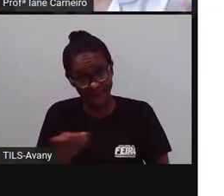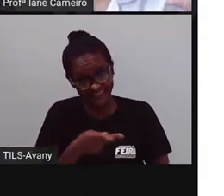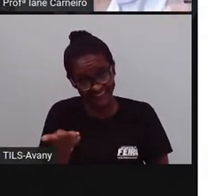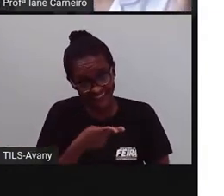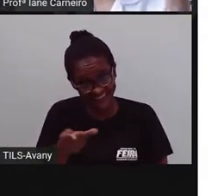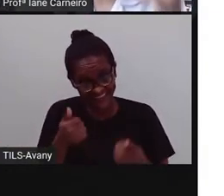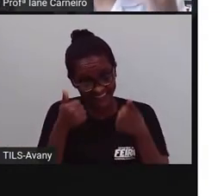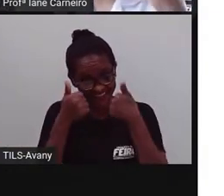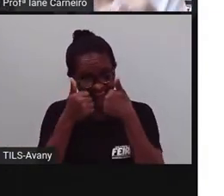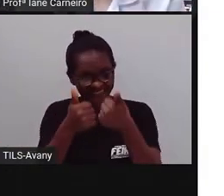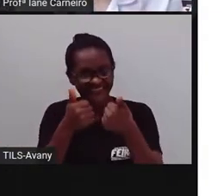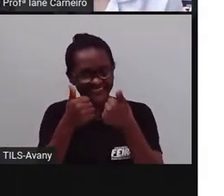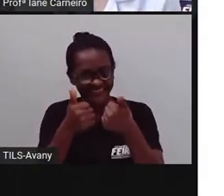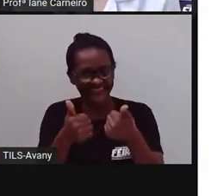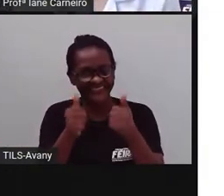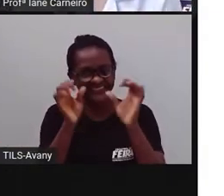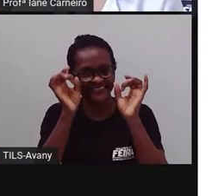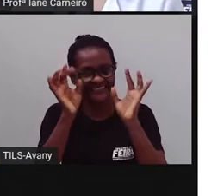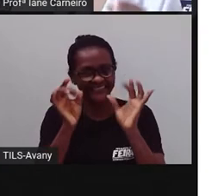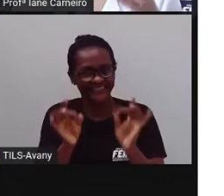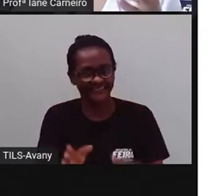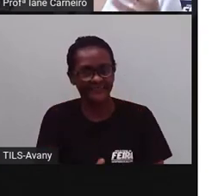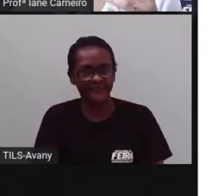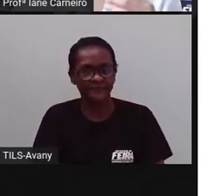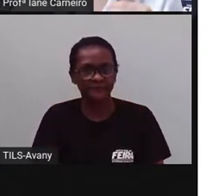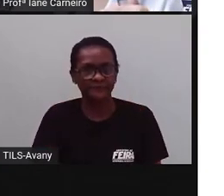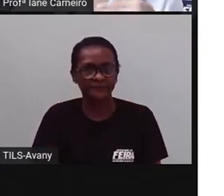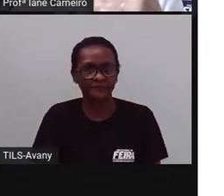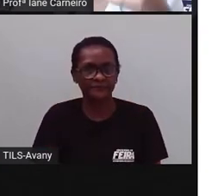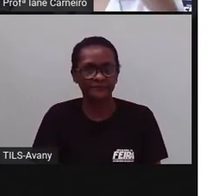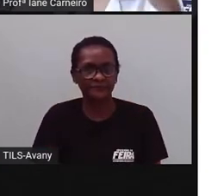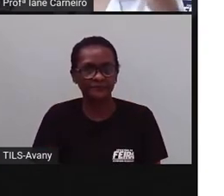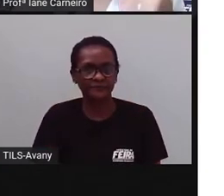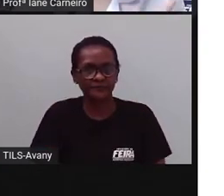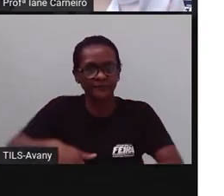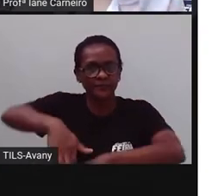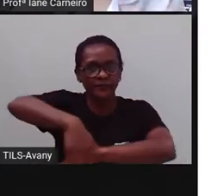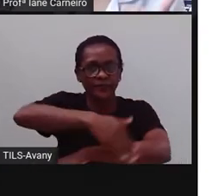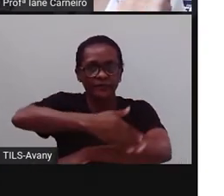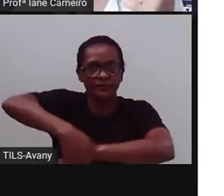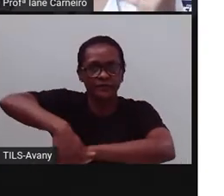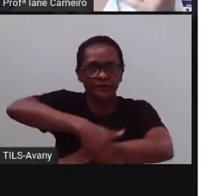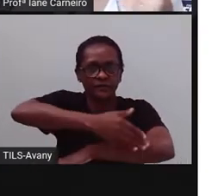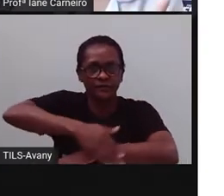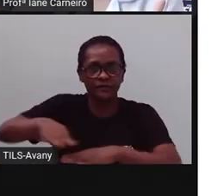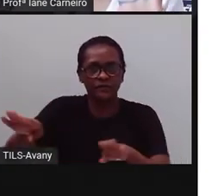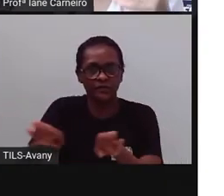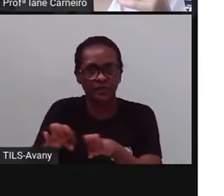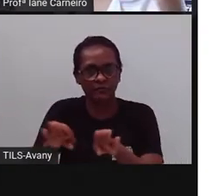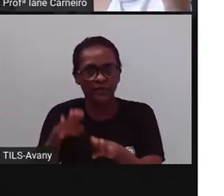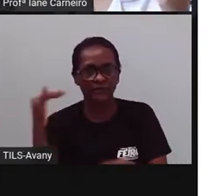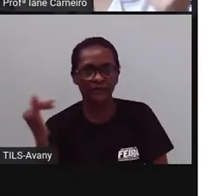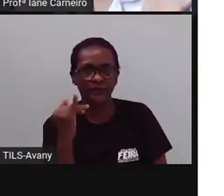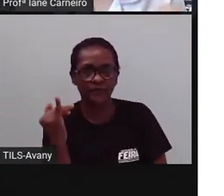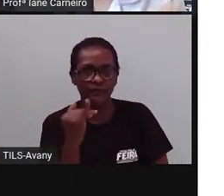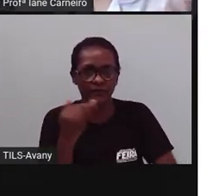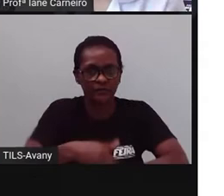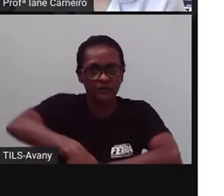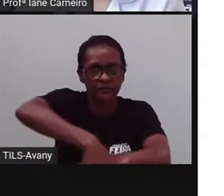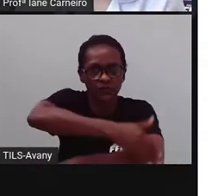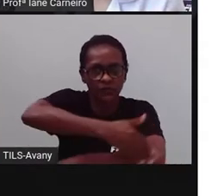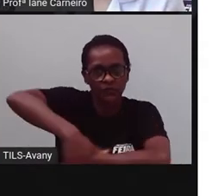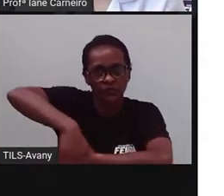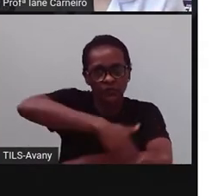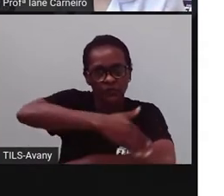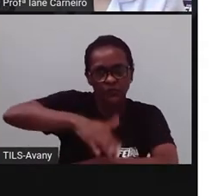é um é um convite de casamento aí aqui ó o endereço né novamente a importância do endereço